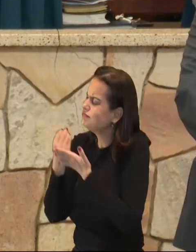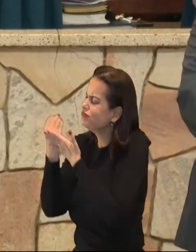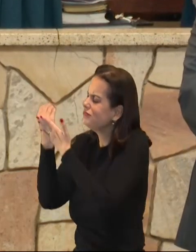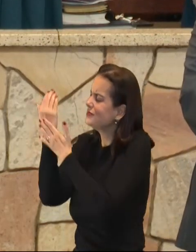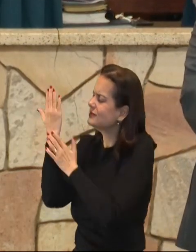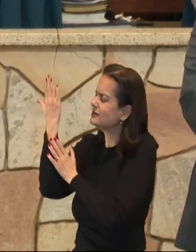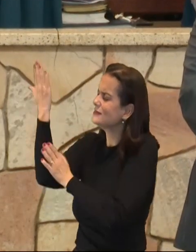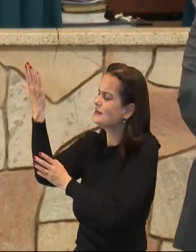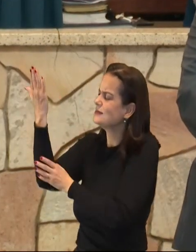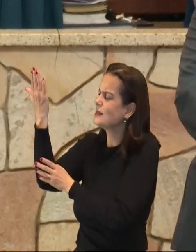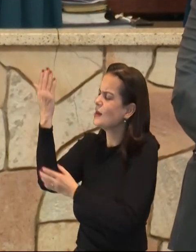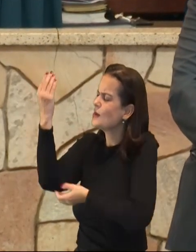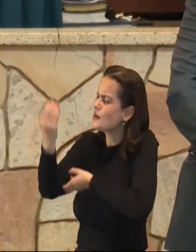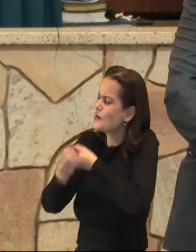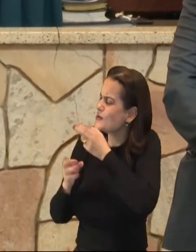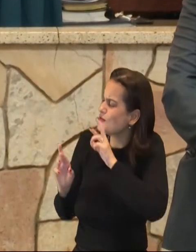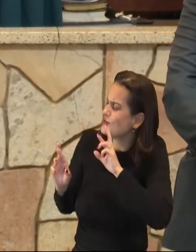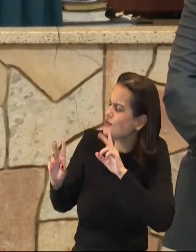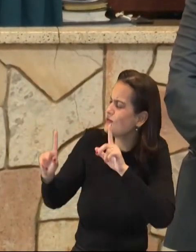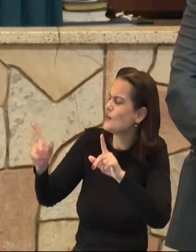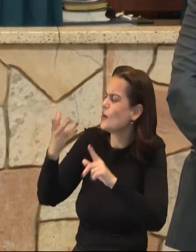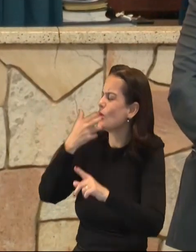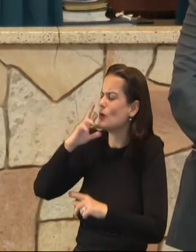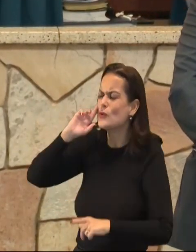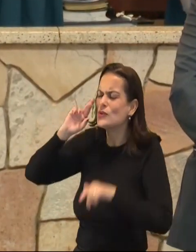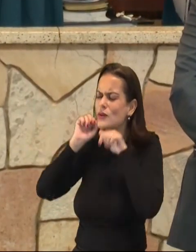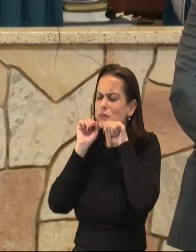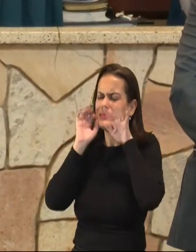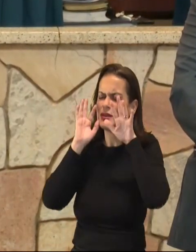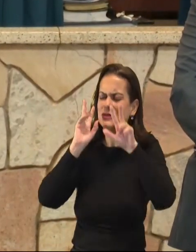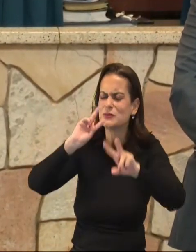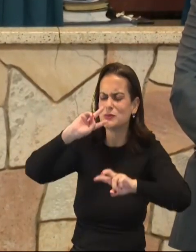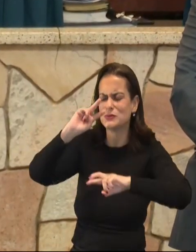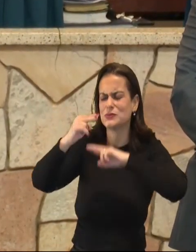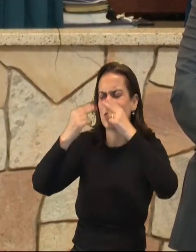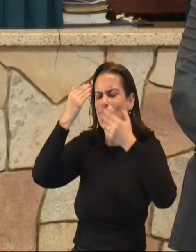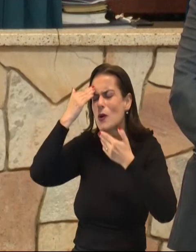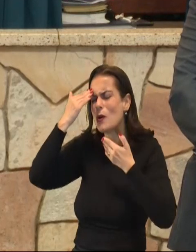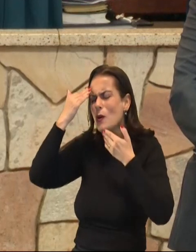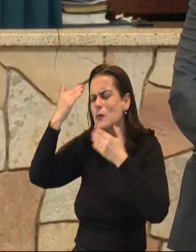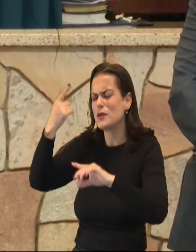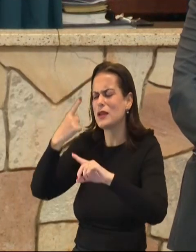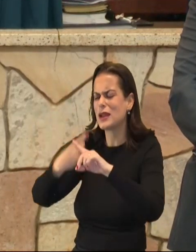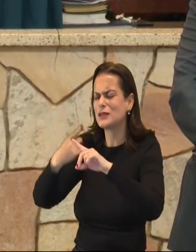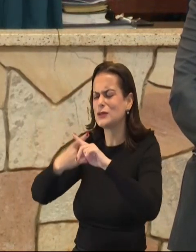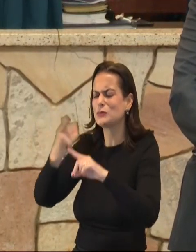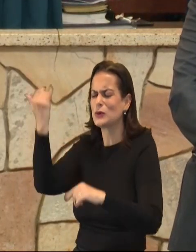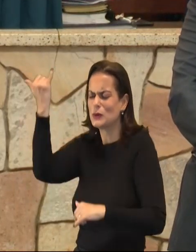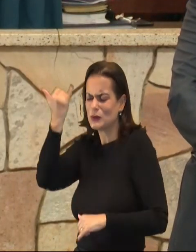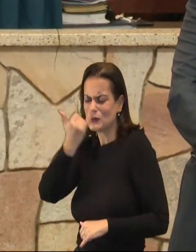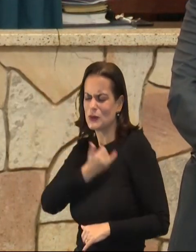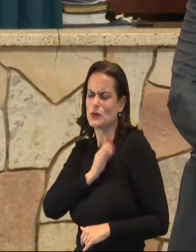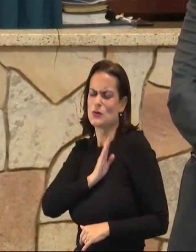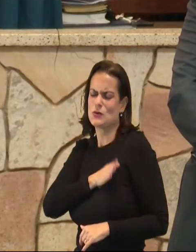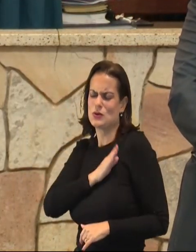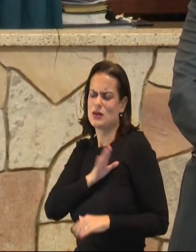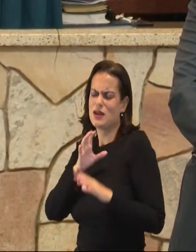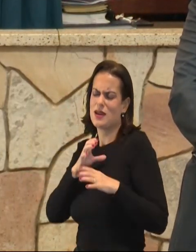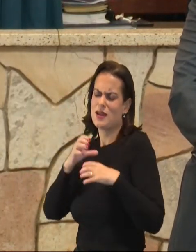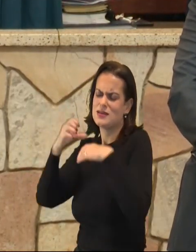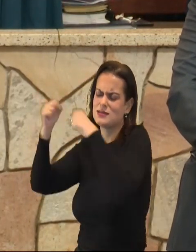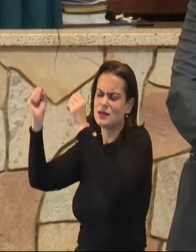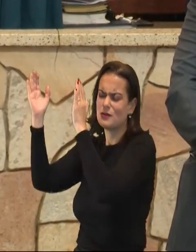Senhor de uma forma diferente, Senhor Deus. O Senhor tem nos abençoado. Obrigado, ó Pai, porque o Senhor tem falado aos nossos corações. Recebe, Pai,